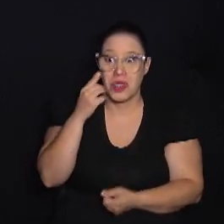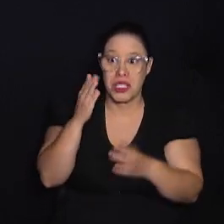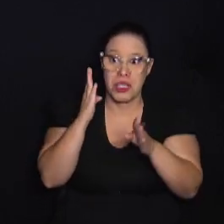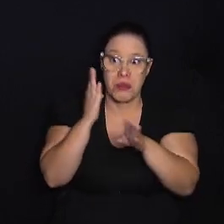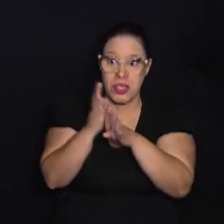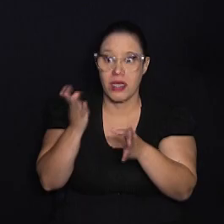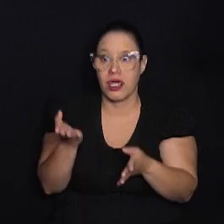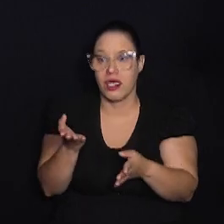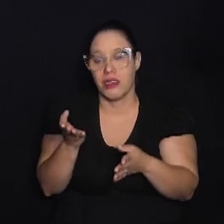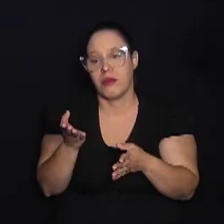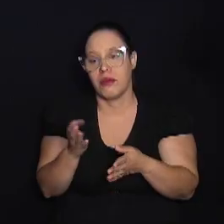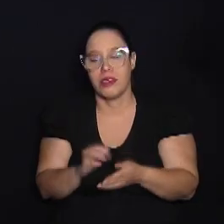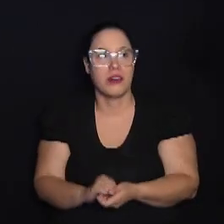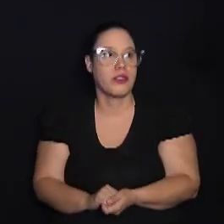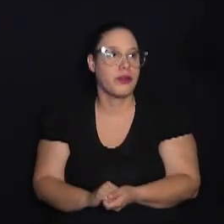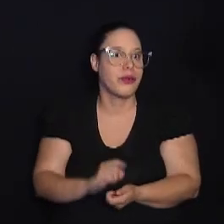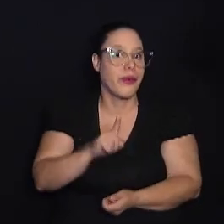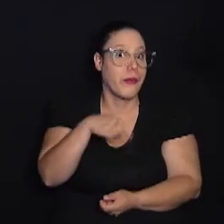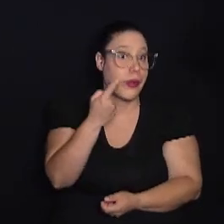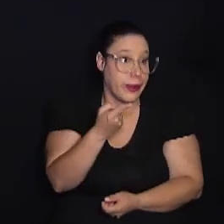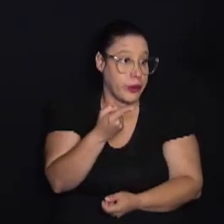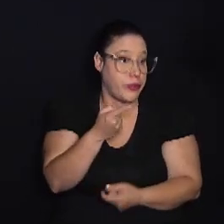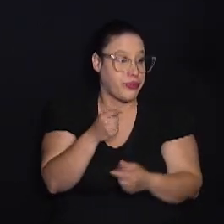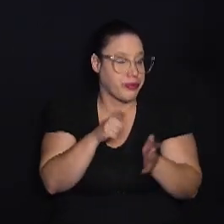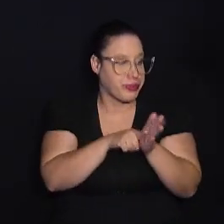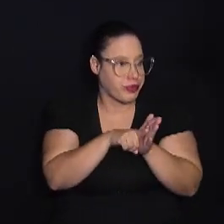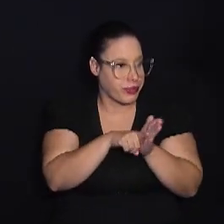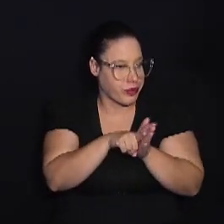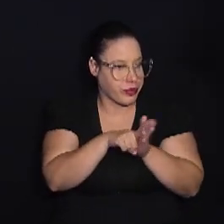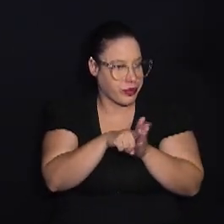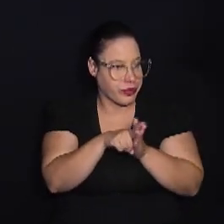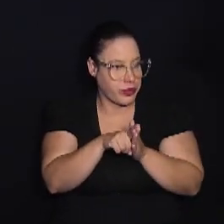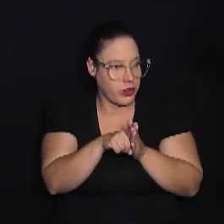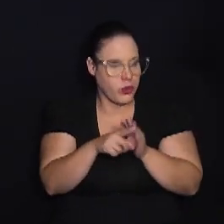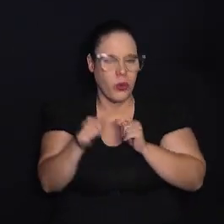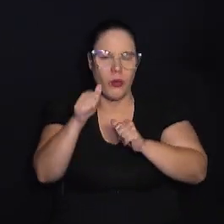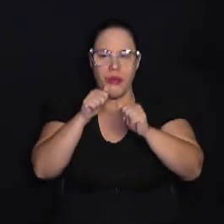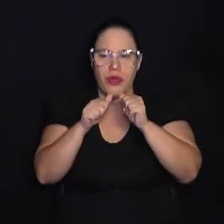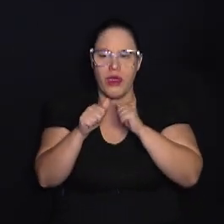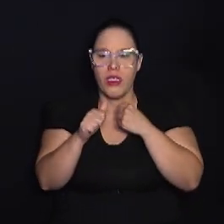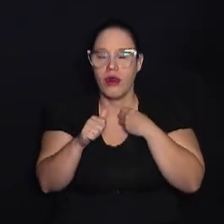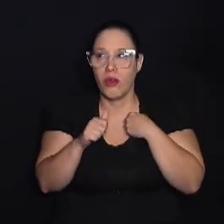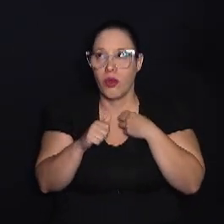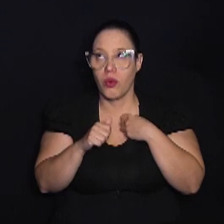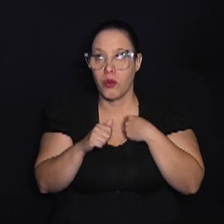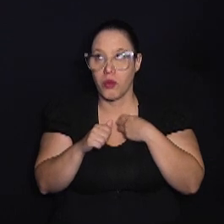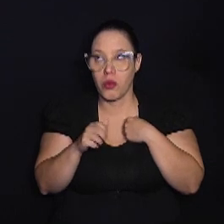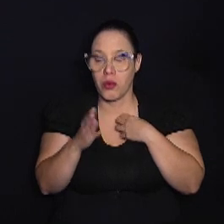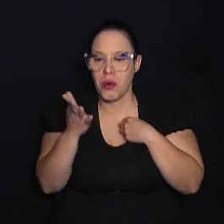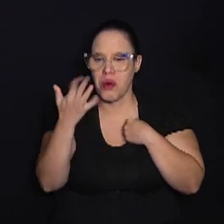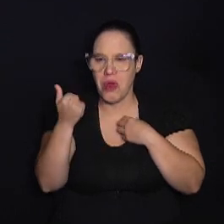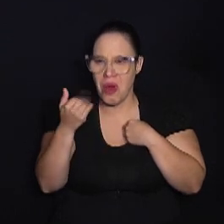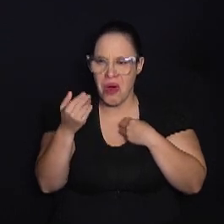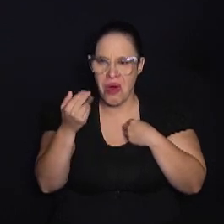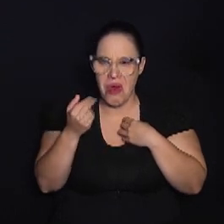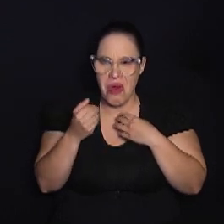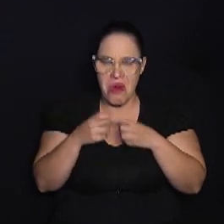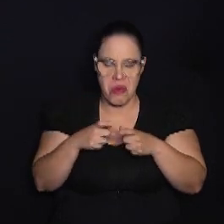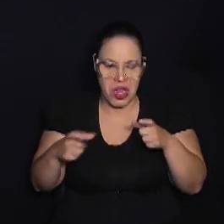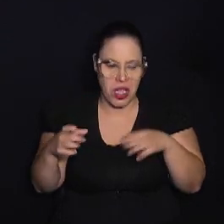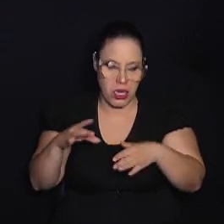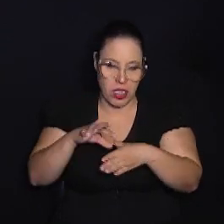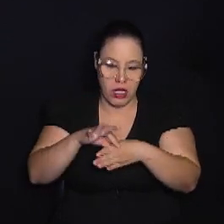precocemente. Agora uma outra questão, né? O consumo excessivo aí de carne vermelha, ele pode também